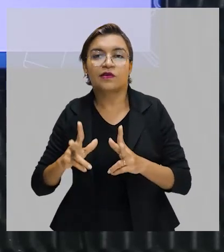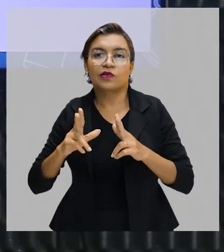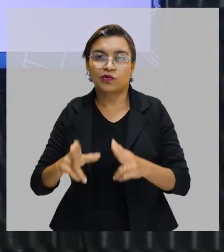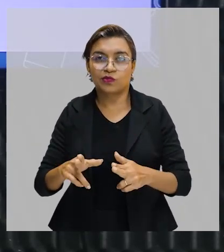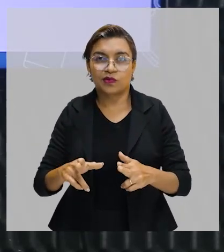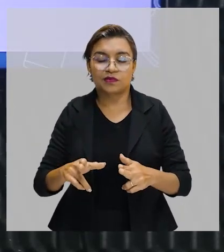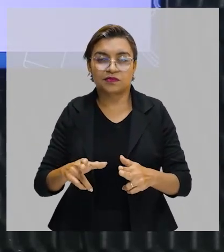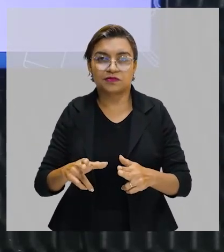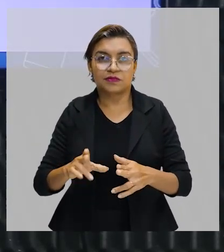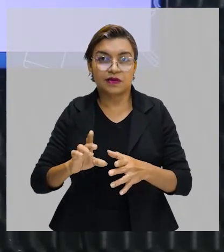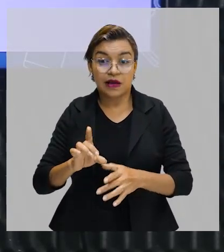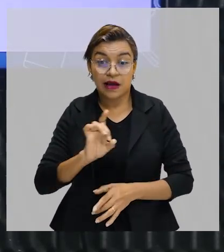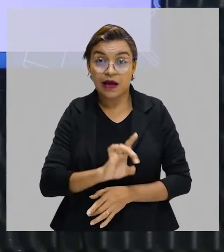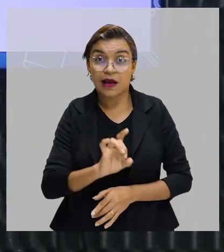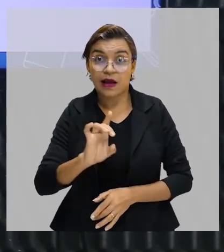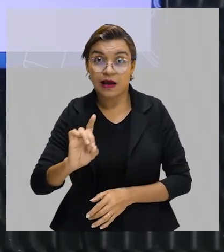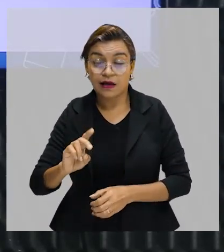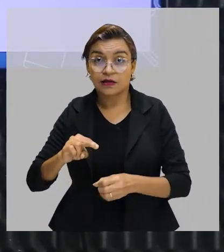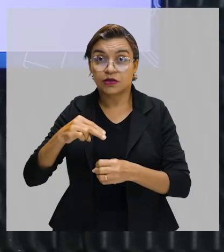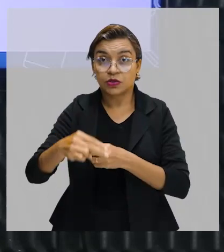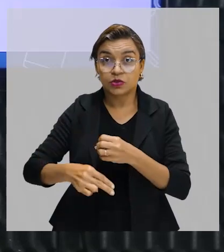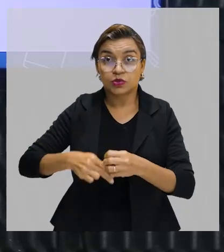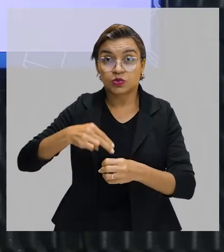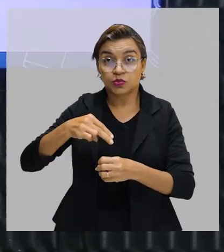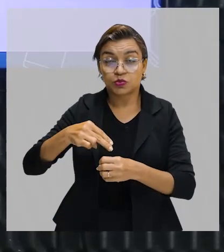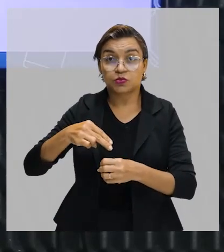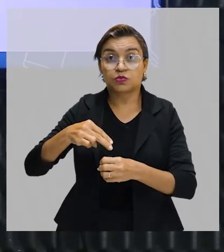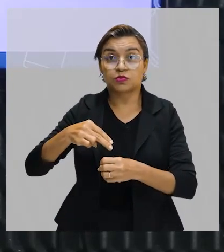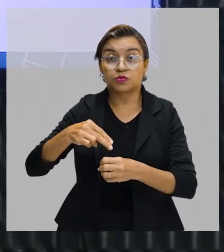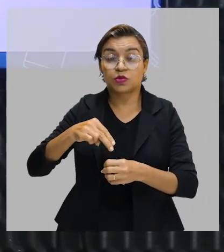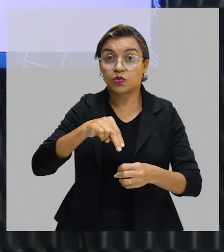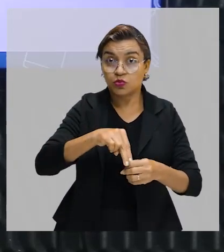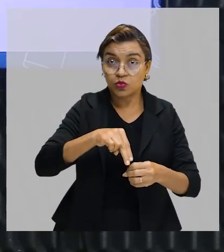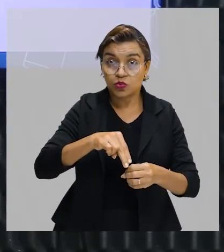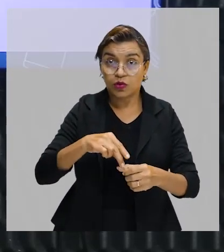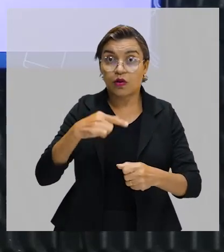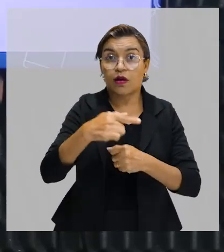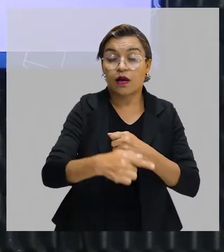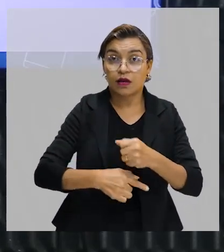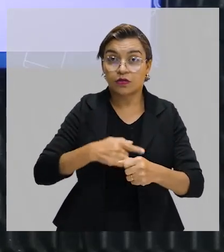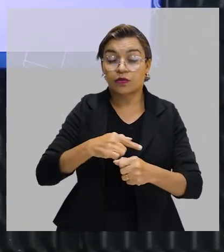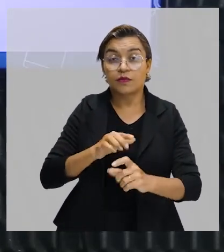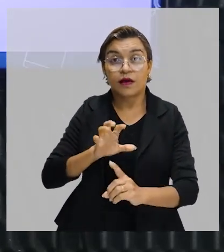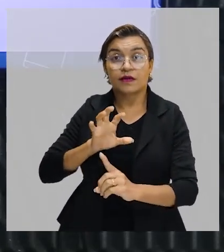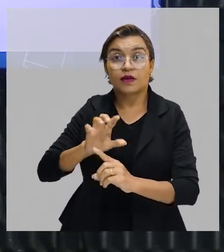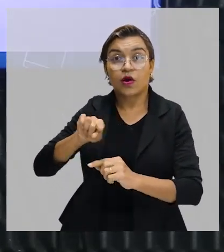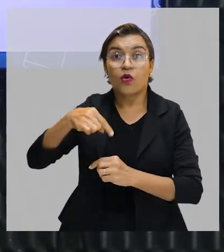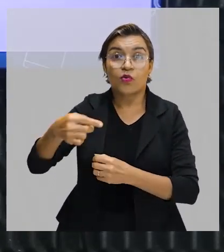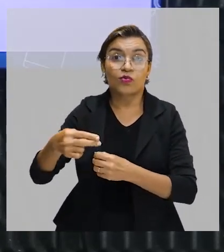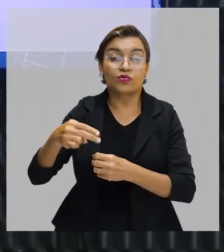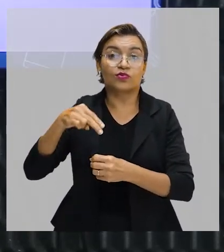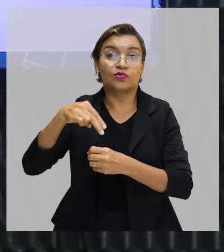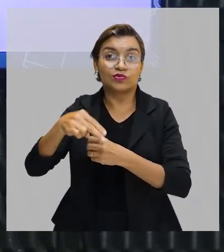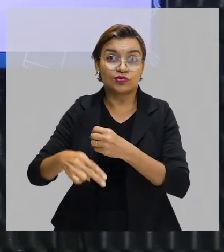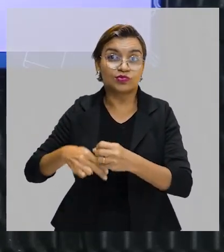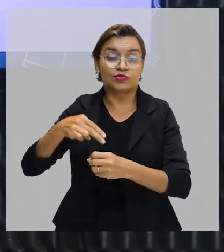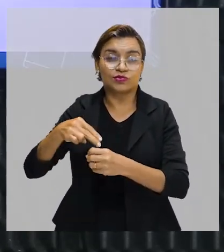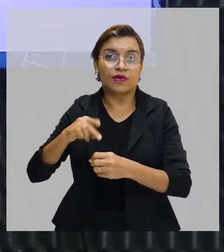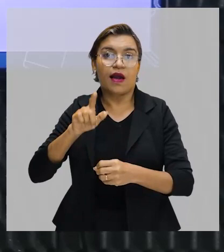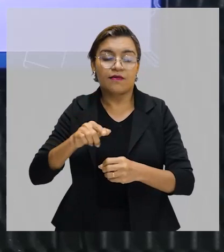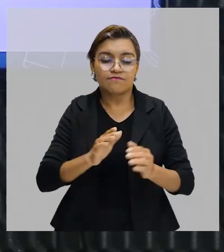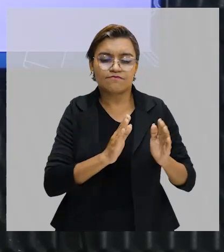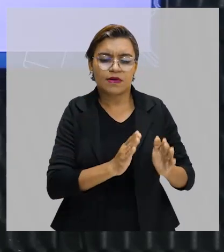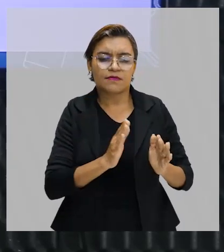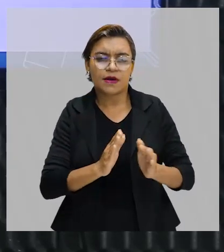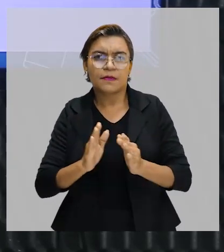irão liberar cada um núcleo atômico mais 3 nêutrons. Mas que esses 3 nêutrons vão atacar outros núcleos. Então nós temos uma reação em cadeia.